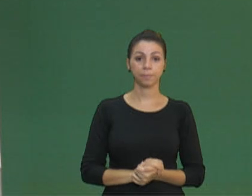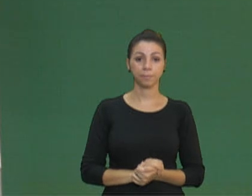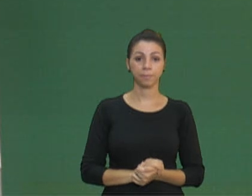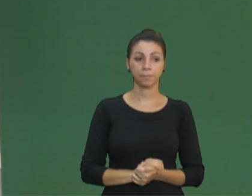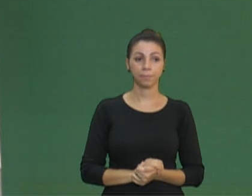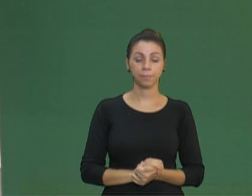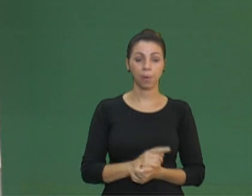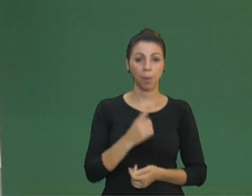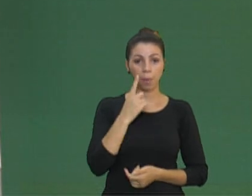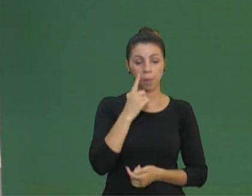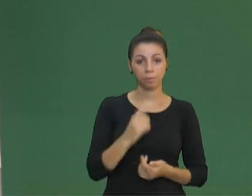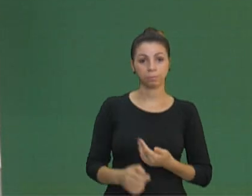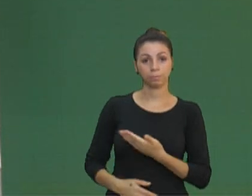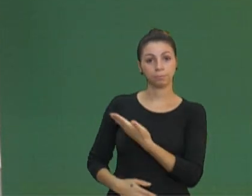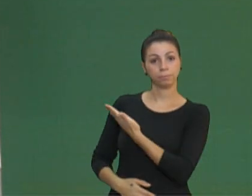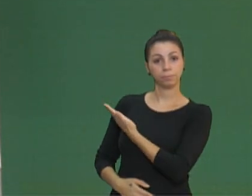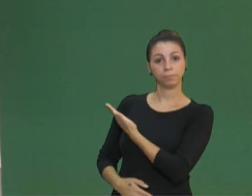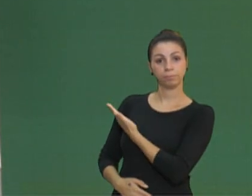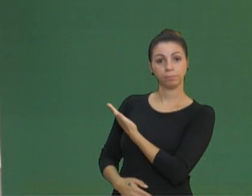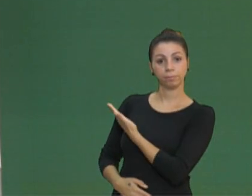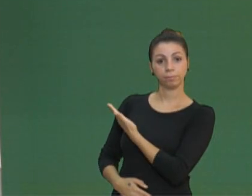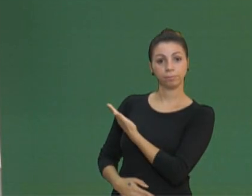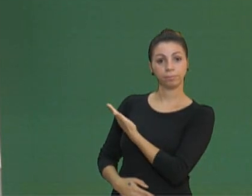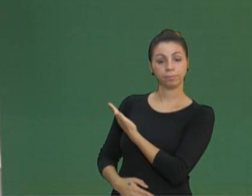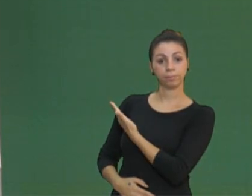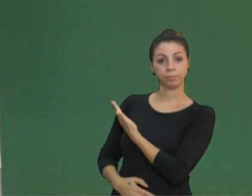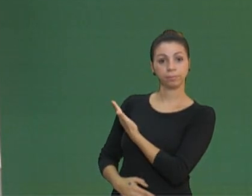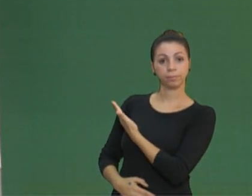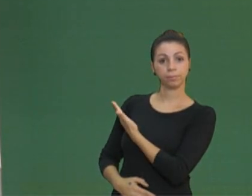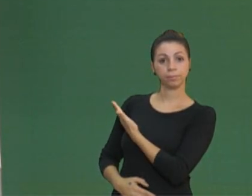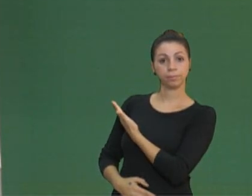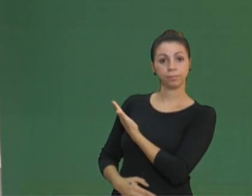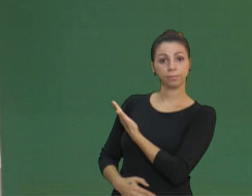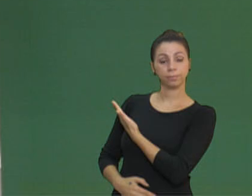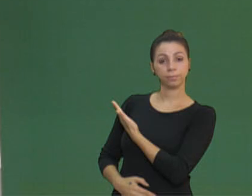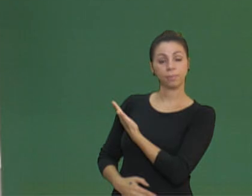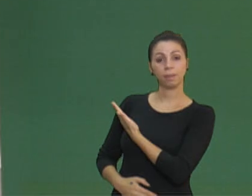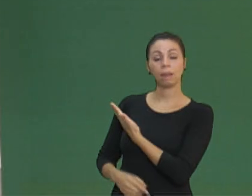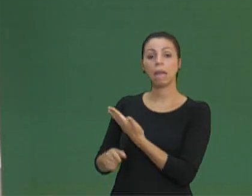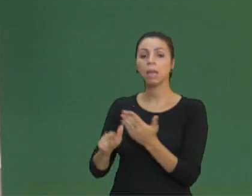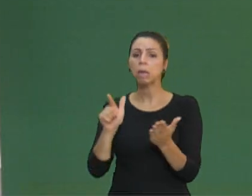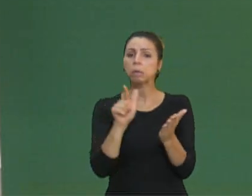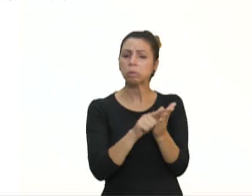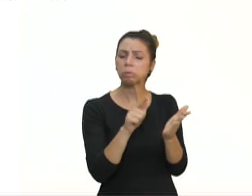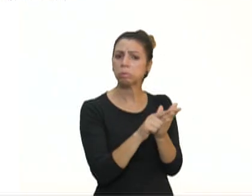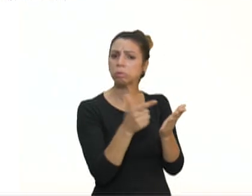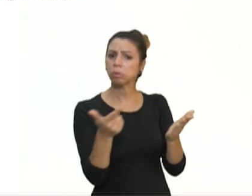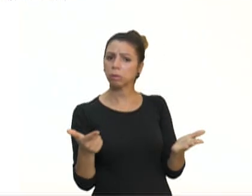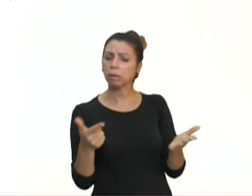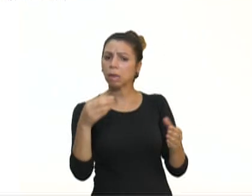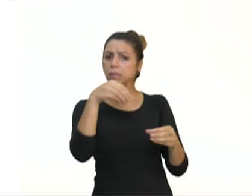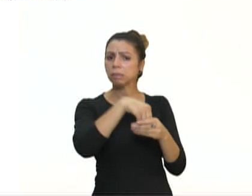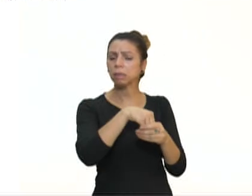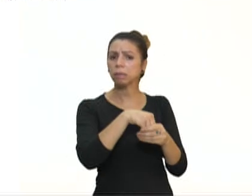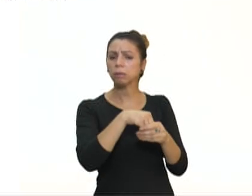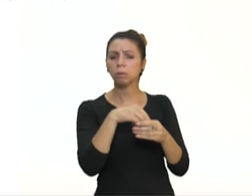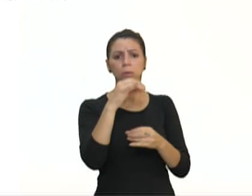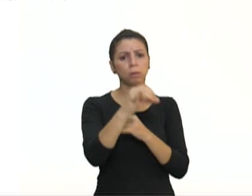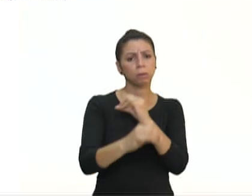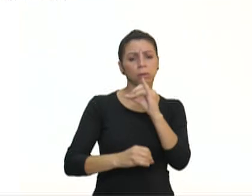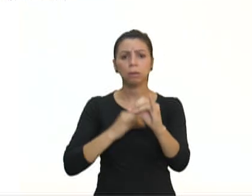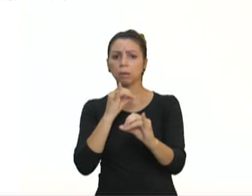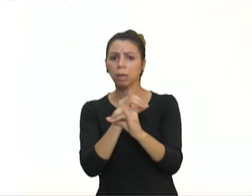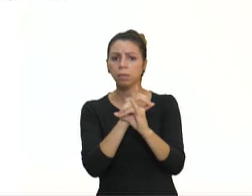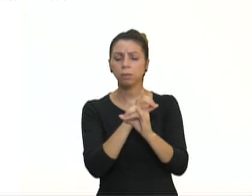essas manchetes que saíram recentemente nos jornais, na internet. A